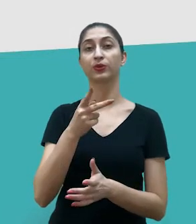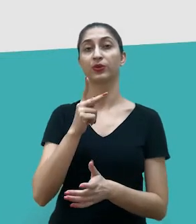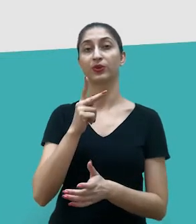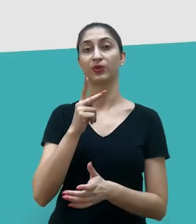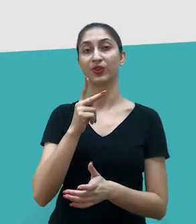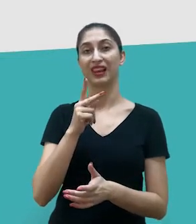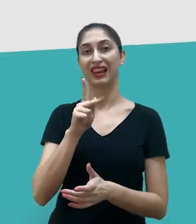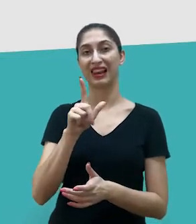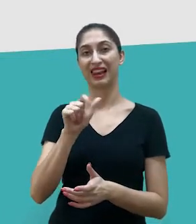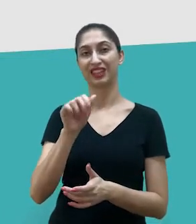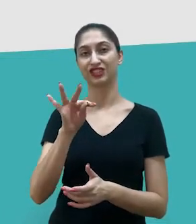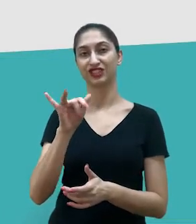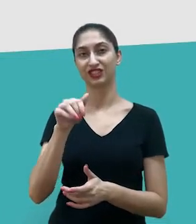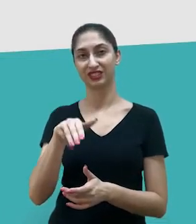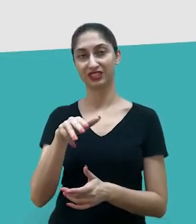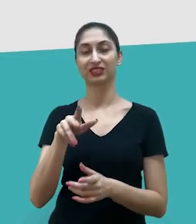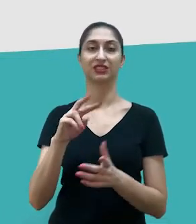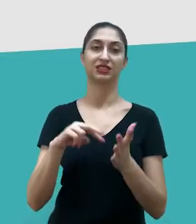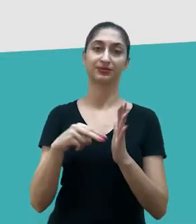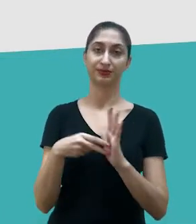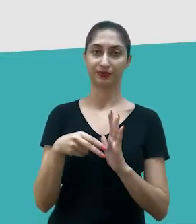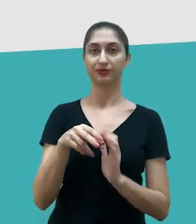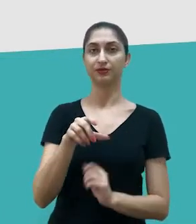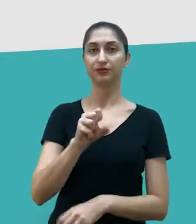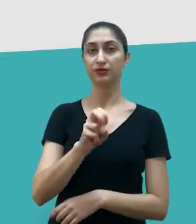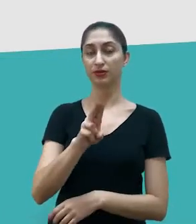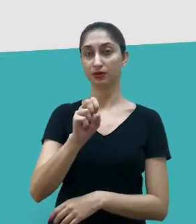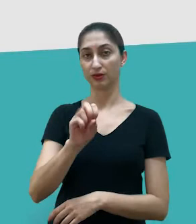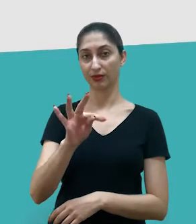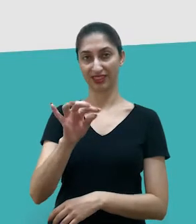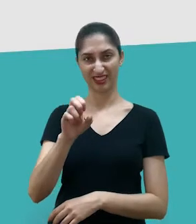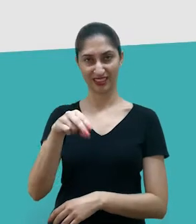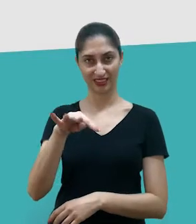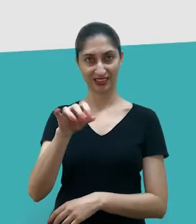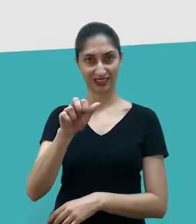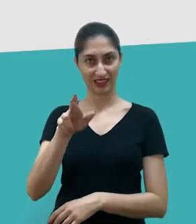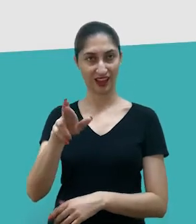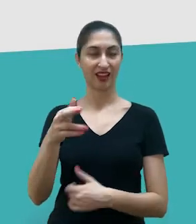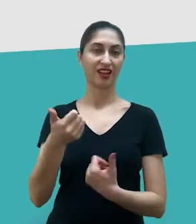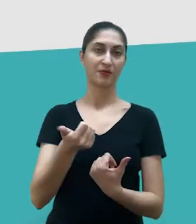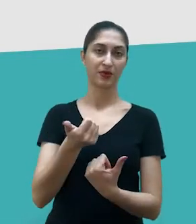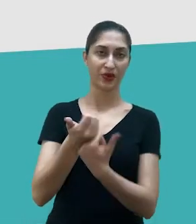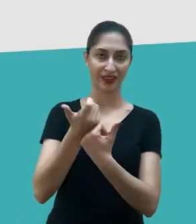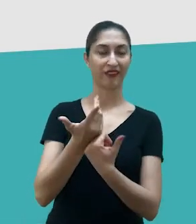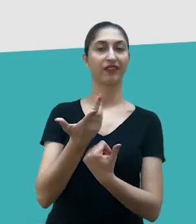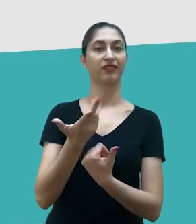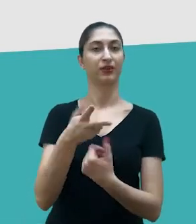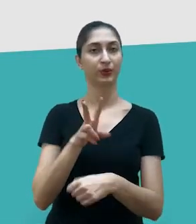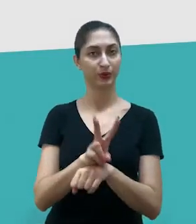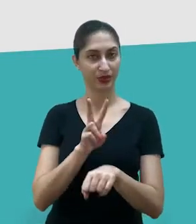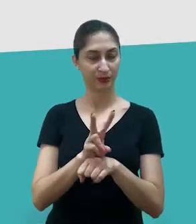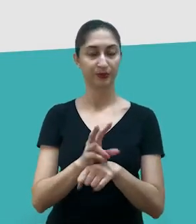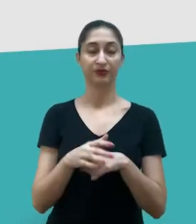de um verbete, sustentare, e significa sustentar, apoiar, conservar e